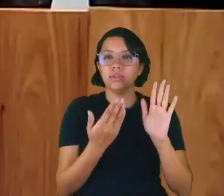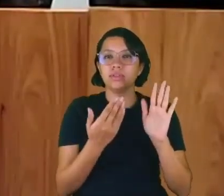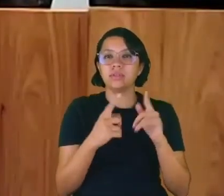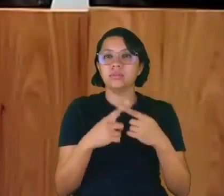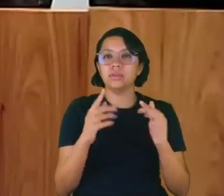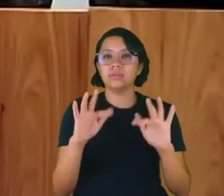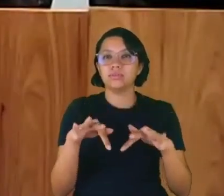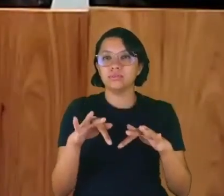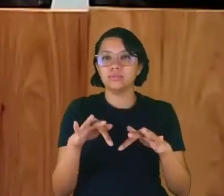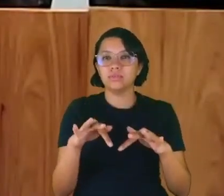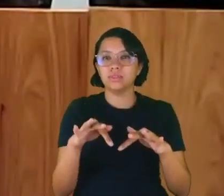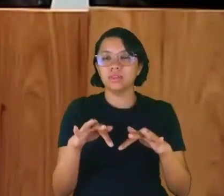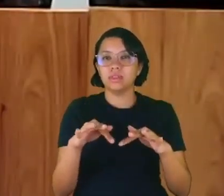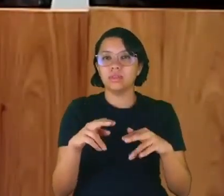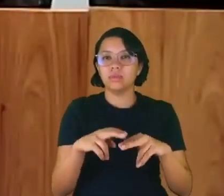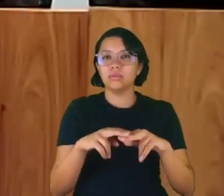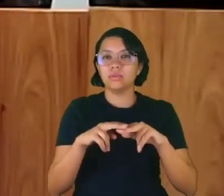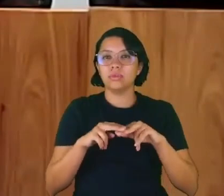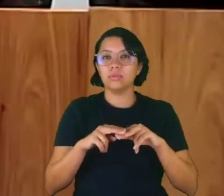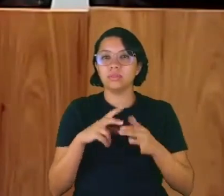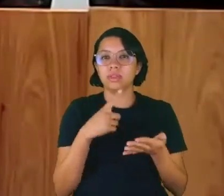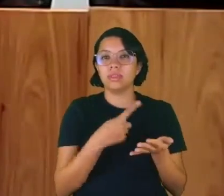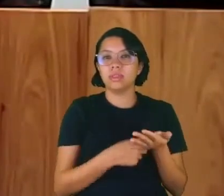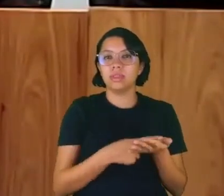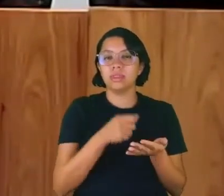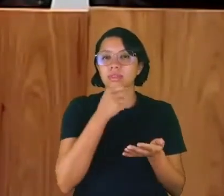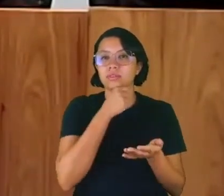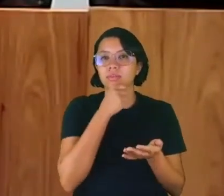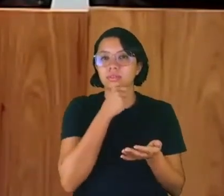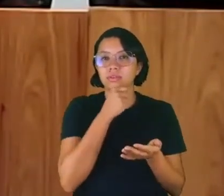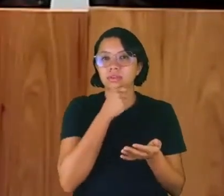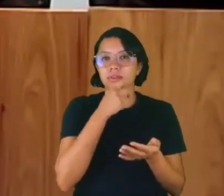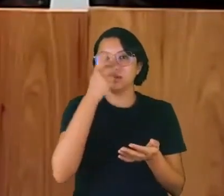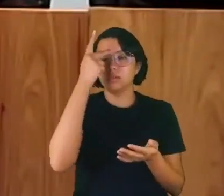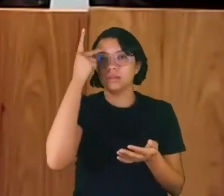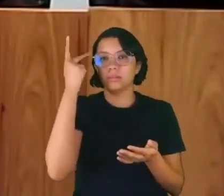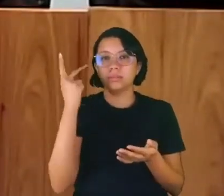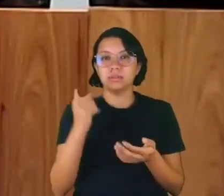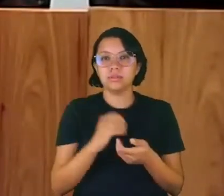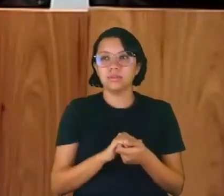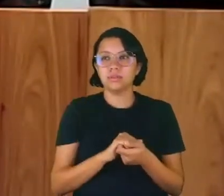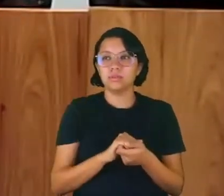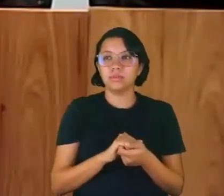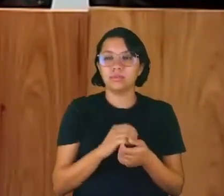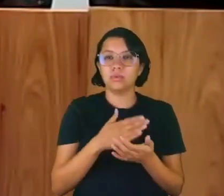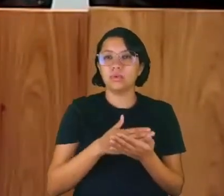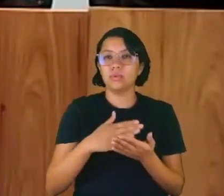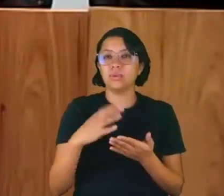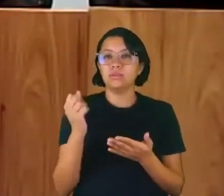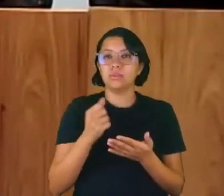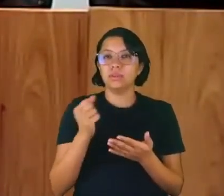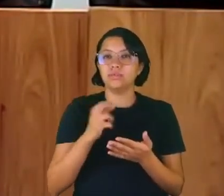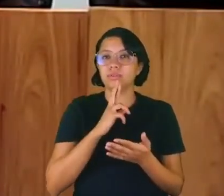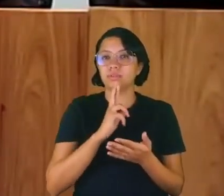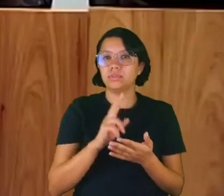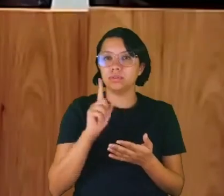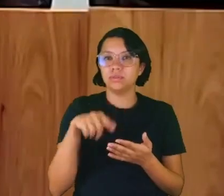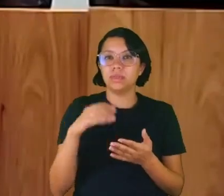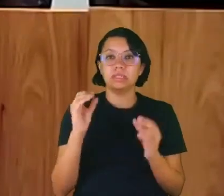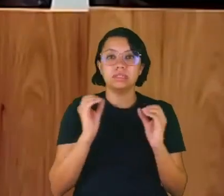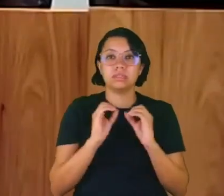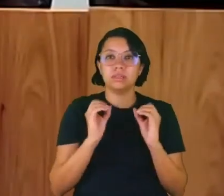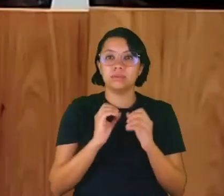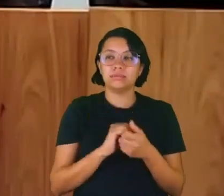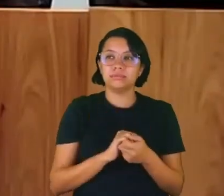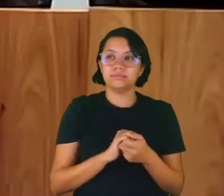final, pela data de aposentação da pessoa, a data do início do benefício, o resultado era zero,